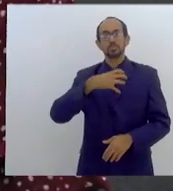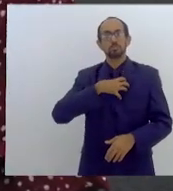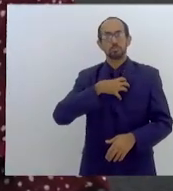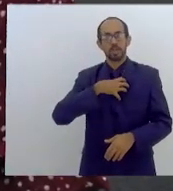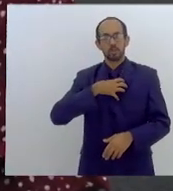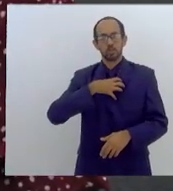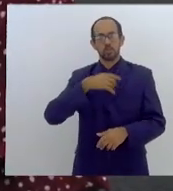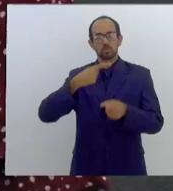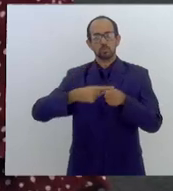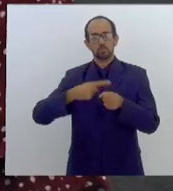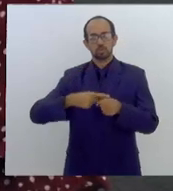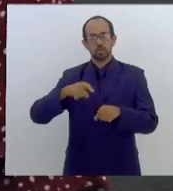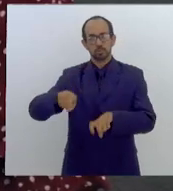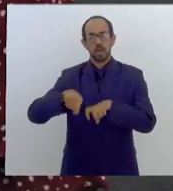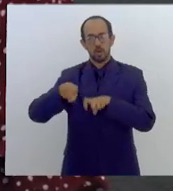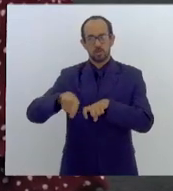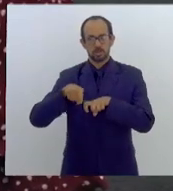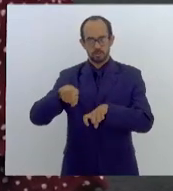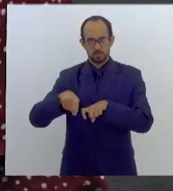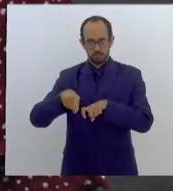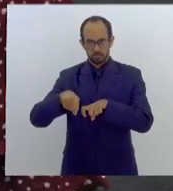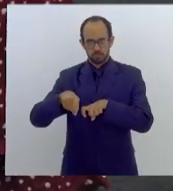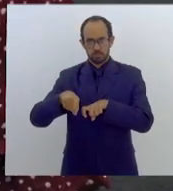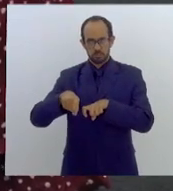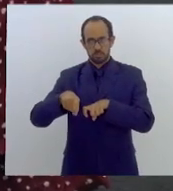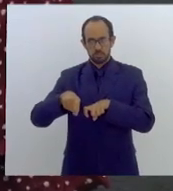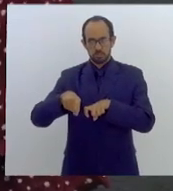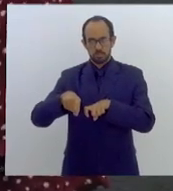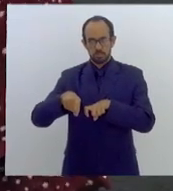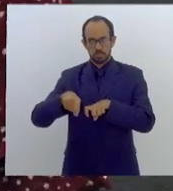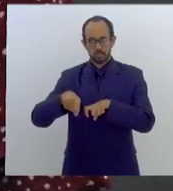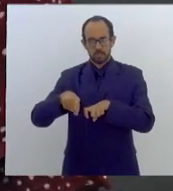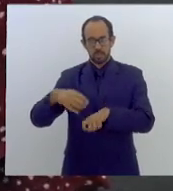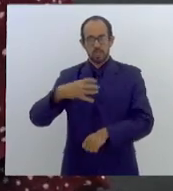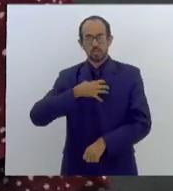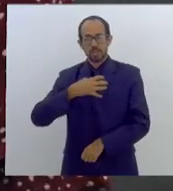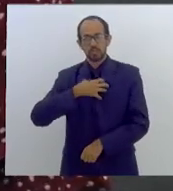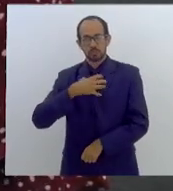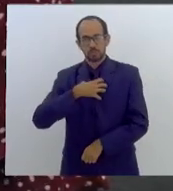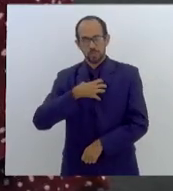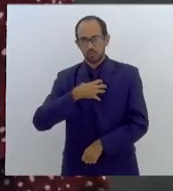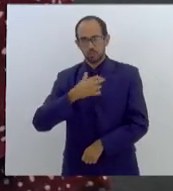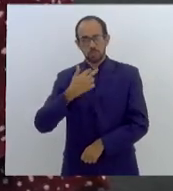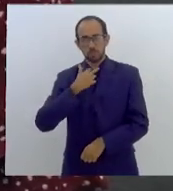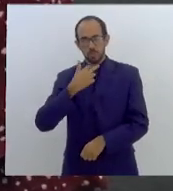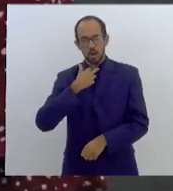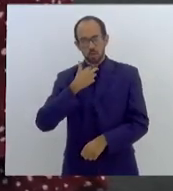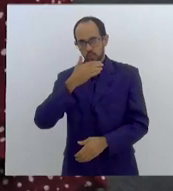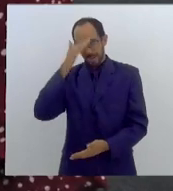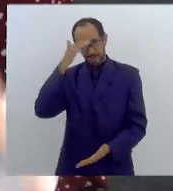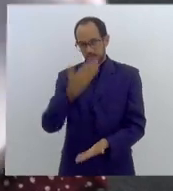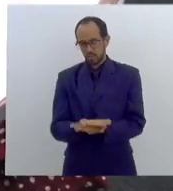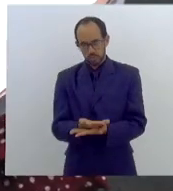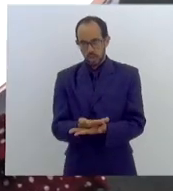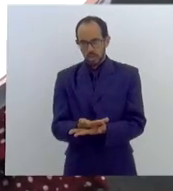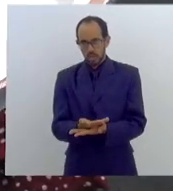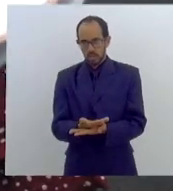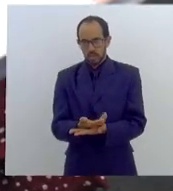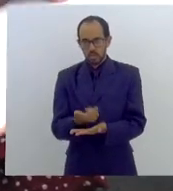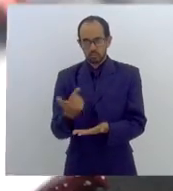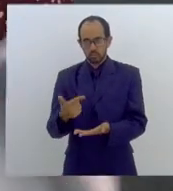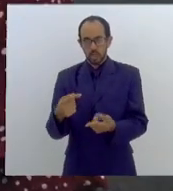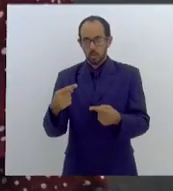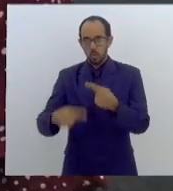interior. Eu tenho o sentimento que eu não posso acreditar que quem... Eu não tenho nada contra